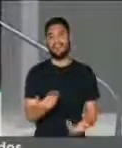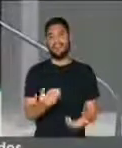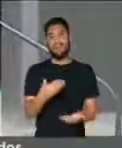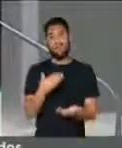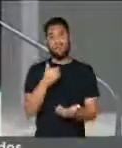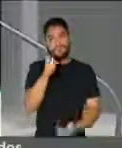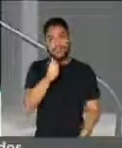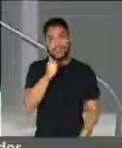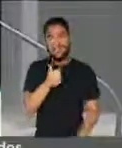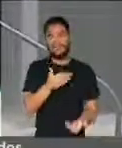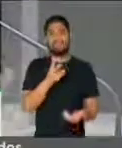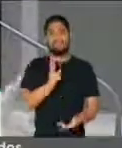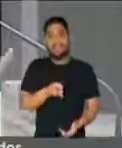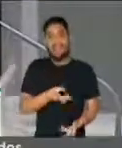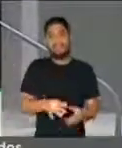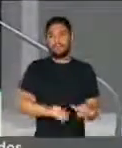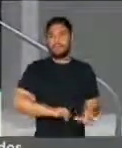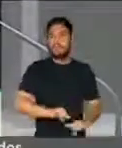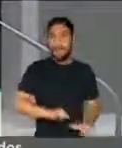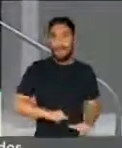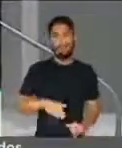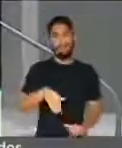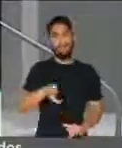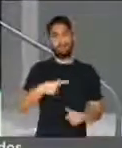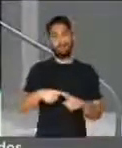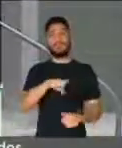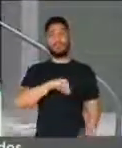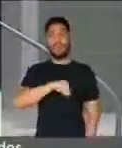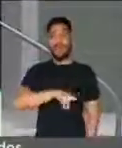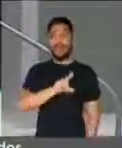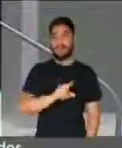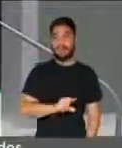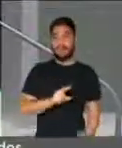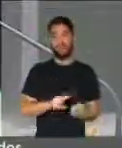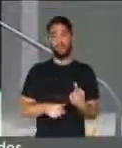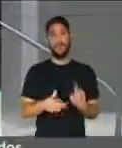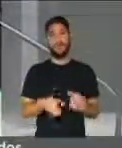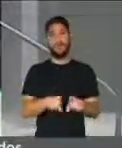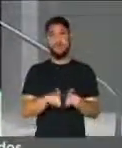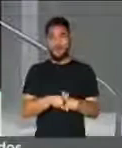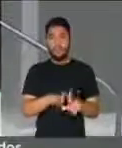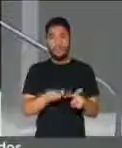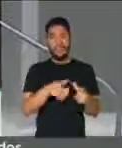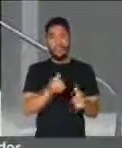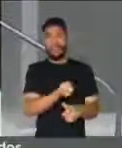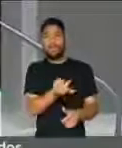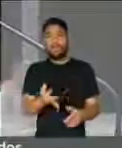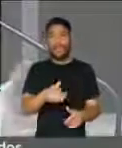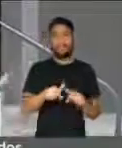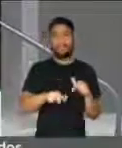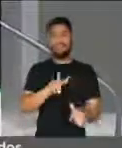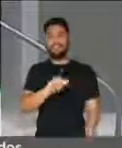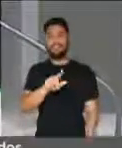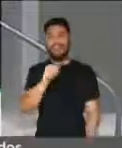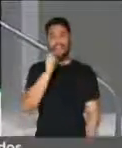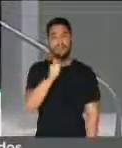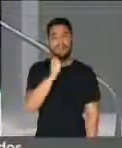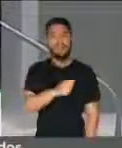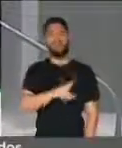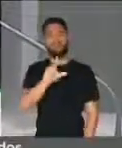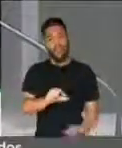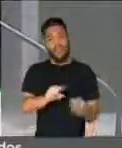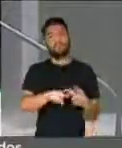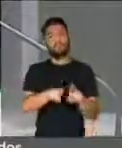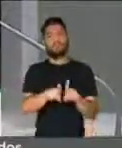procura golpear, apesar dos menores salários, apesar da redução dos seus postos de trabalho, apesar do assédio